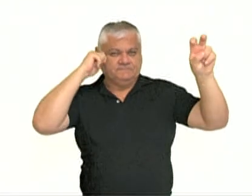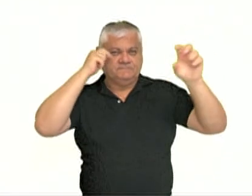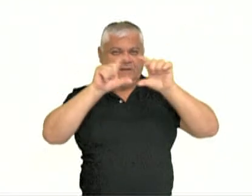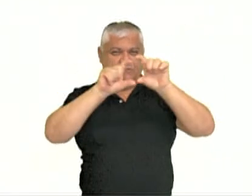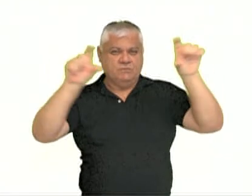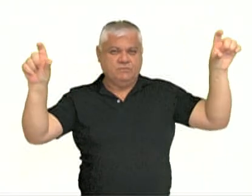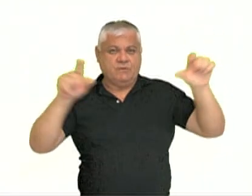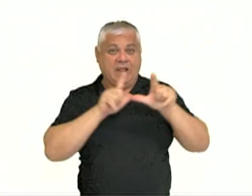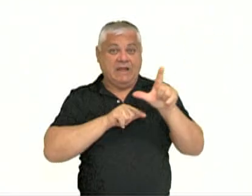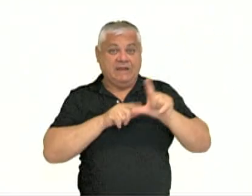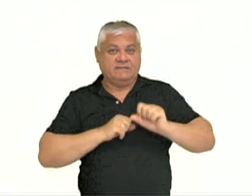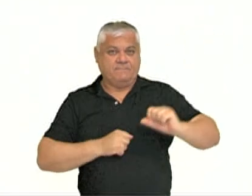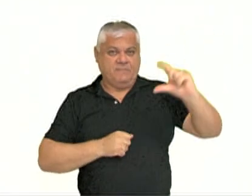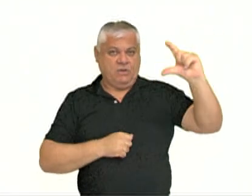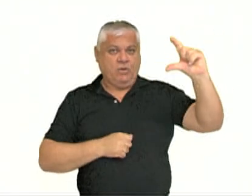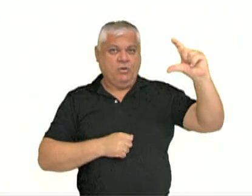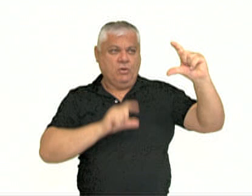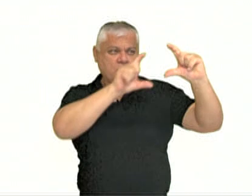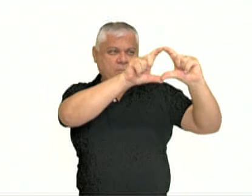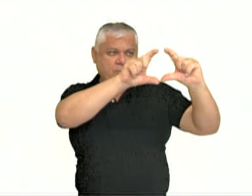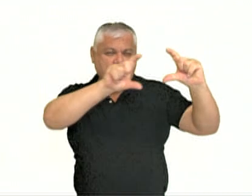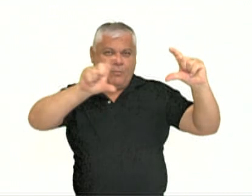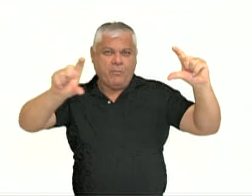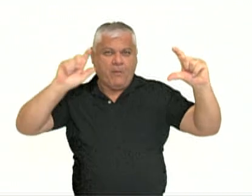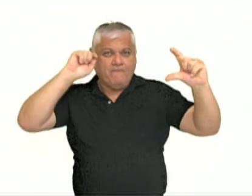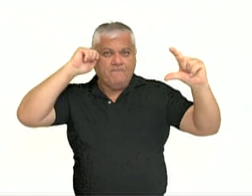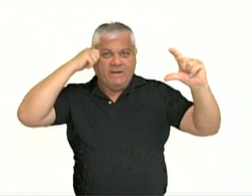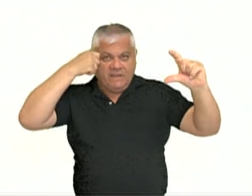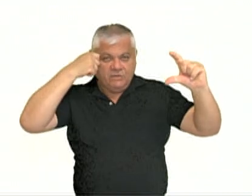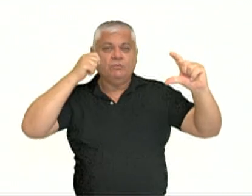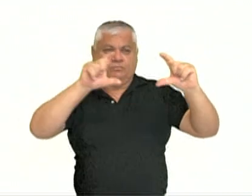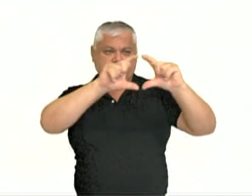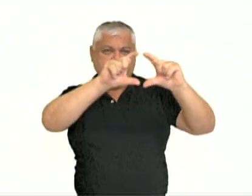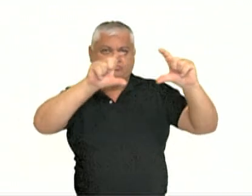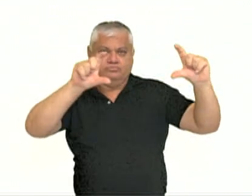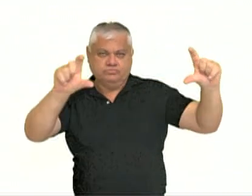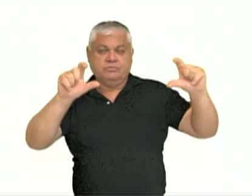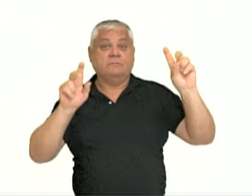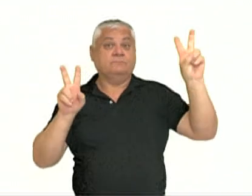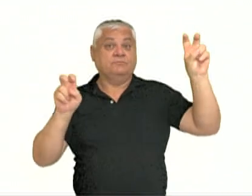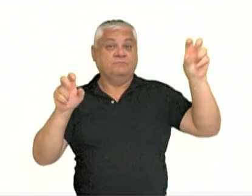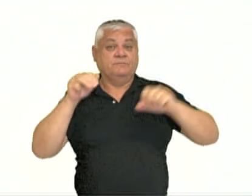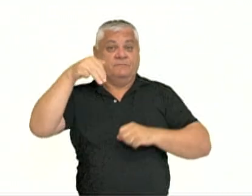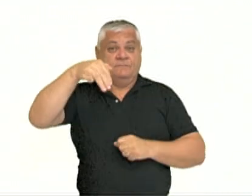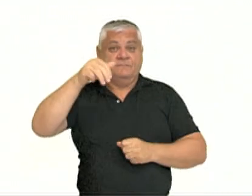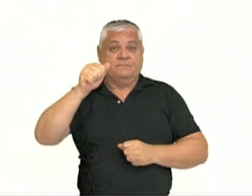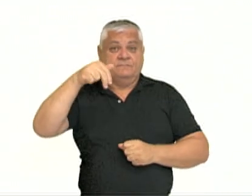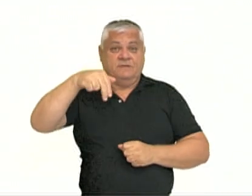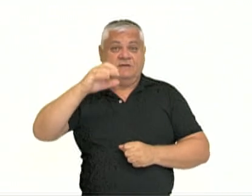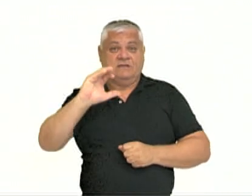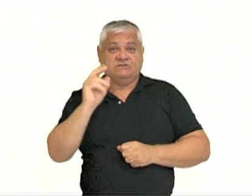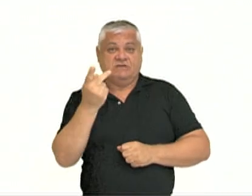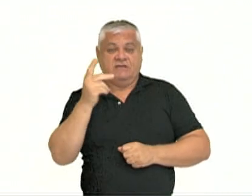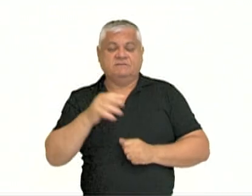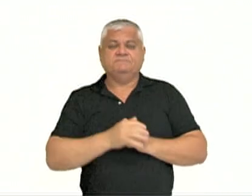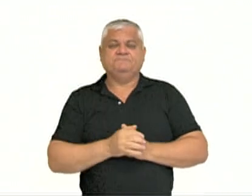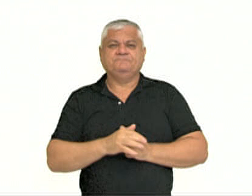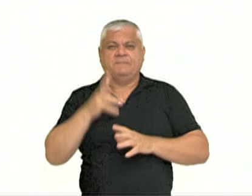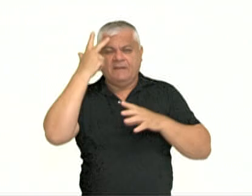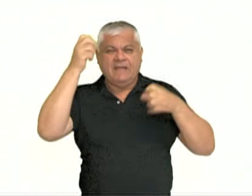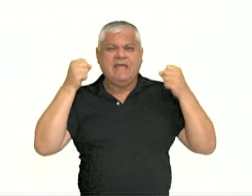fonte maior, dá destaque, é em negrito e diz assim: torcedores japoneses